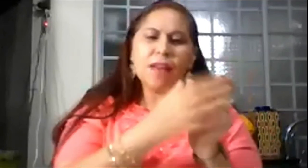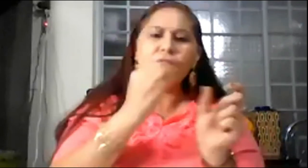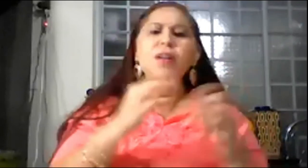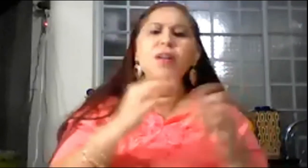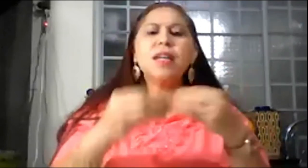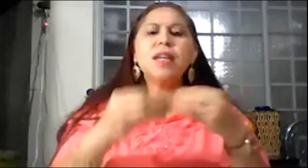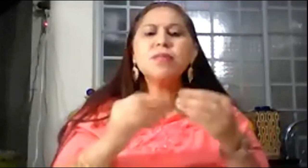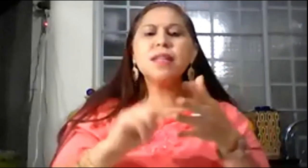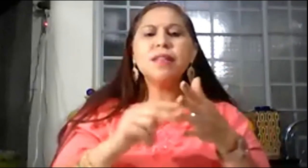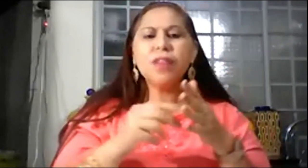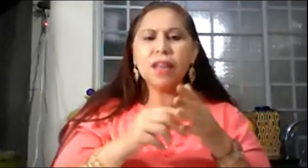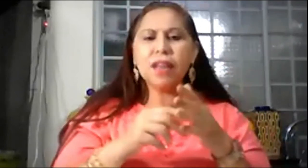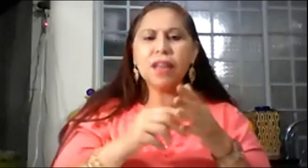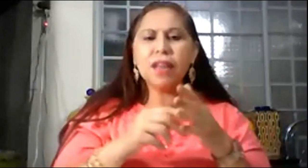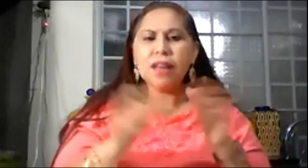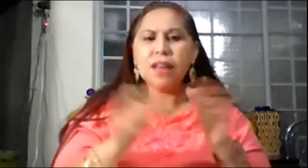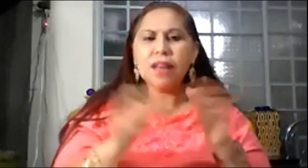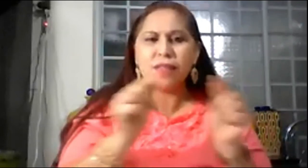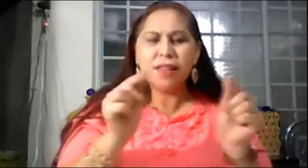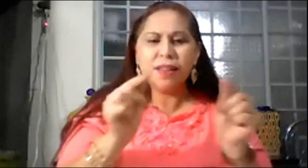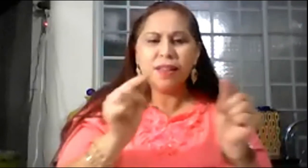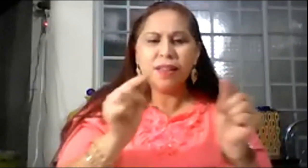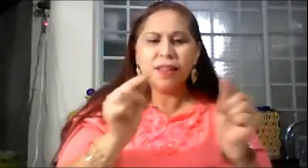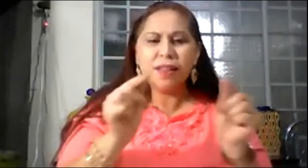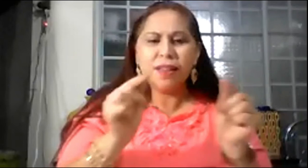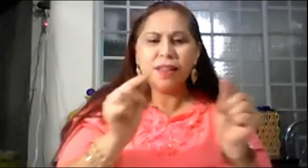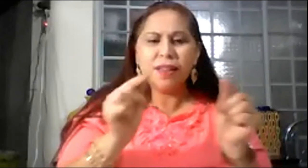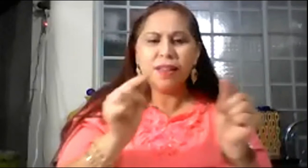vão ganhando significados, né?